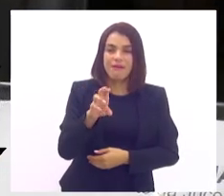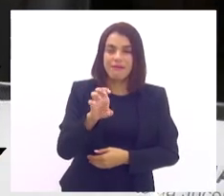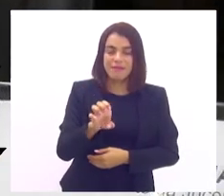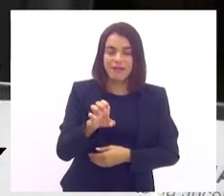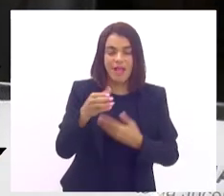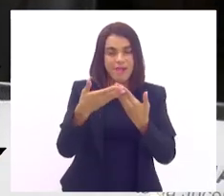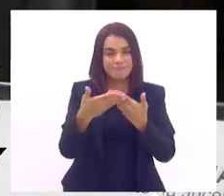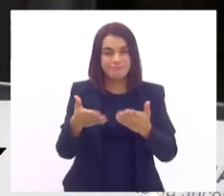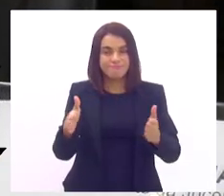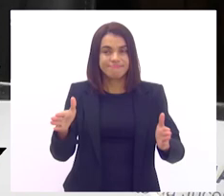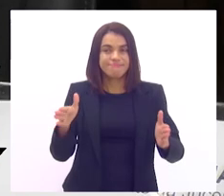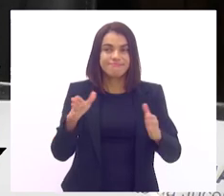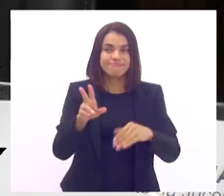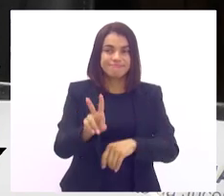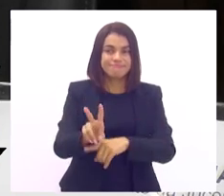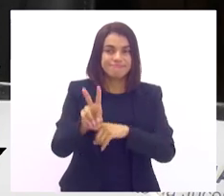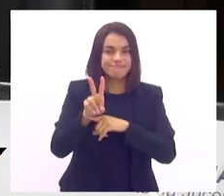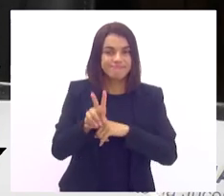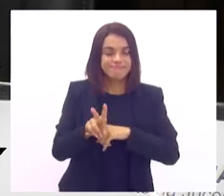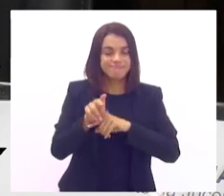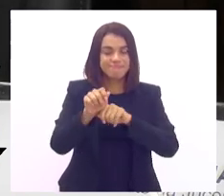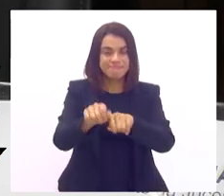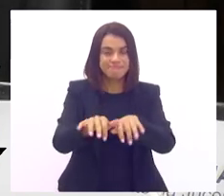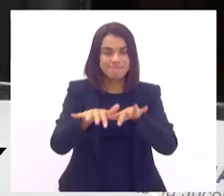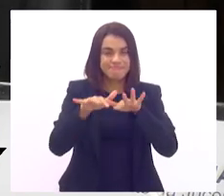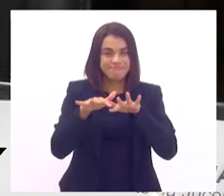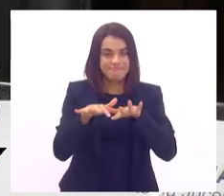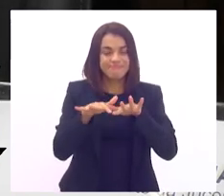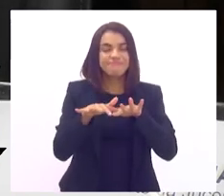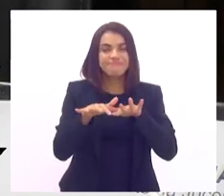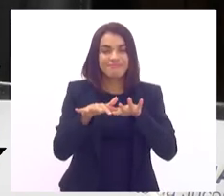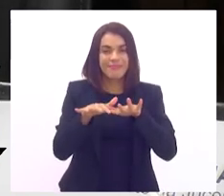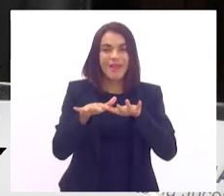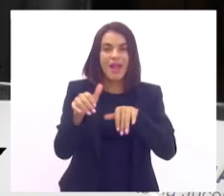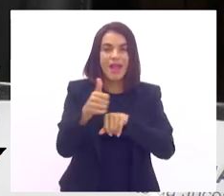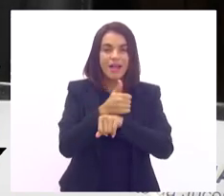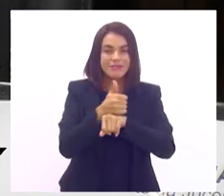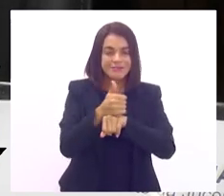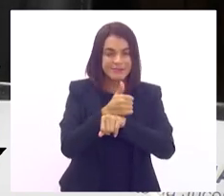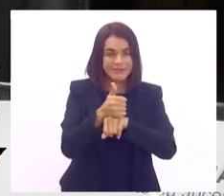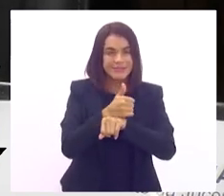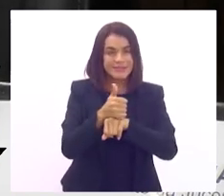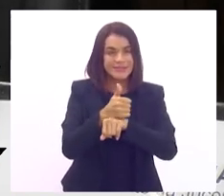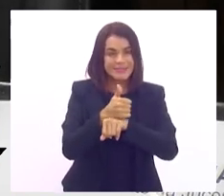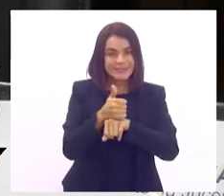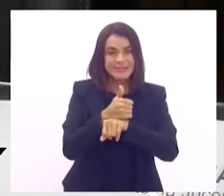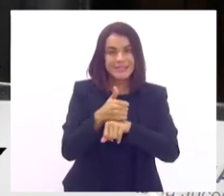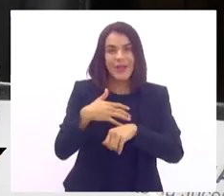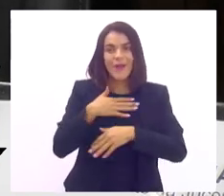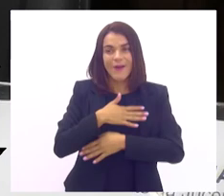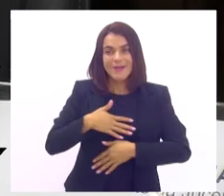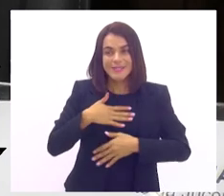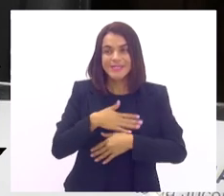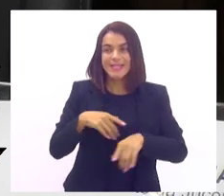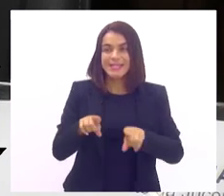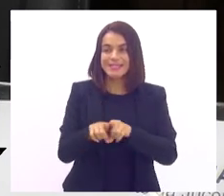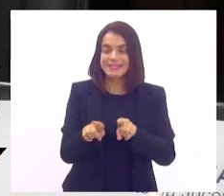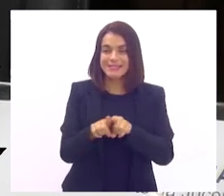prestar essa justa homenagem a essa classe de contadores. Gostaria de agradecer ao